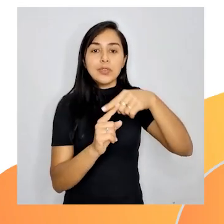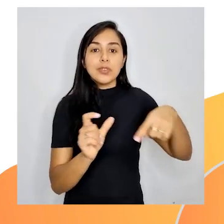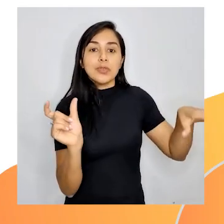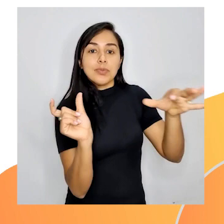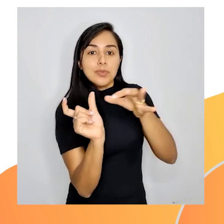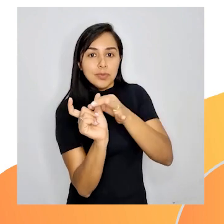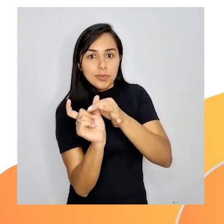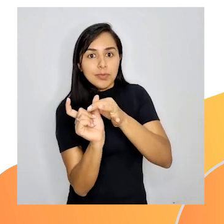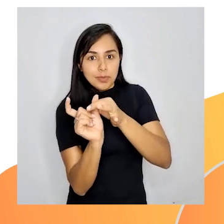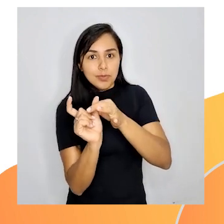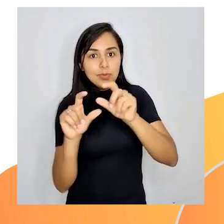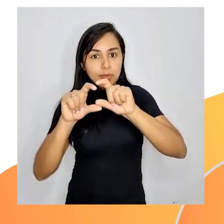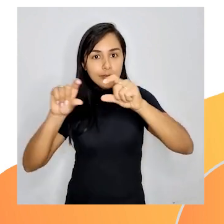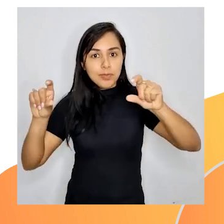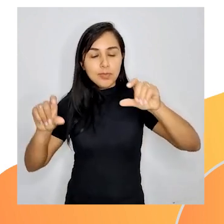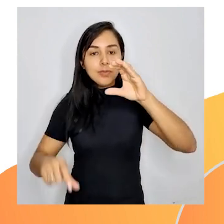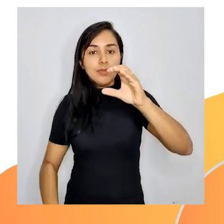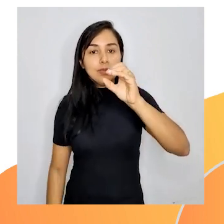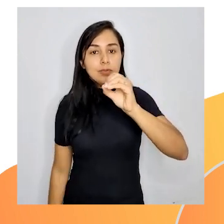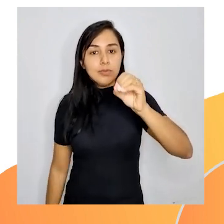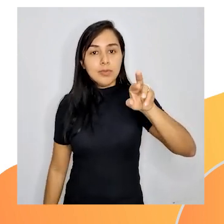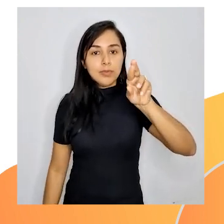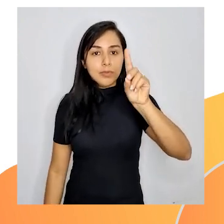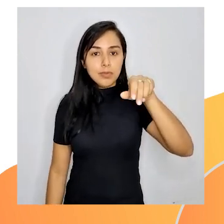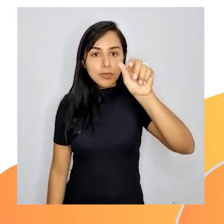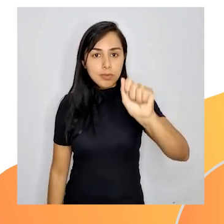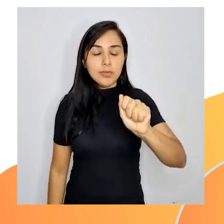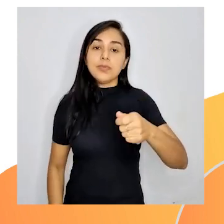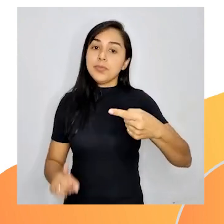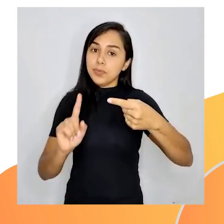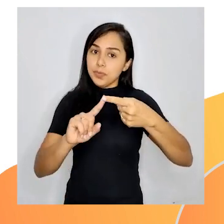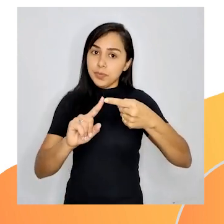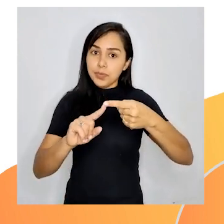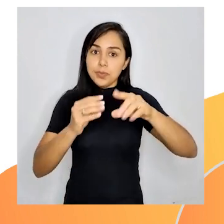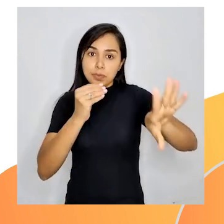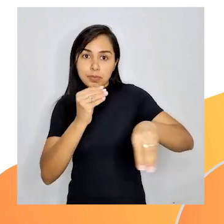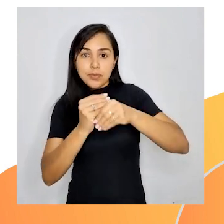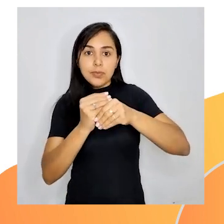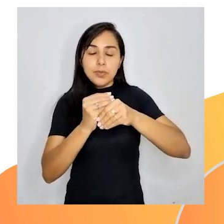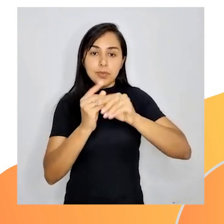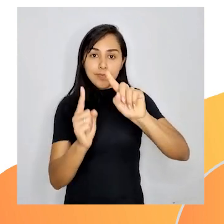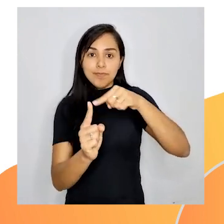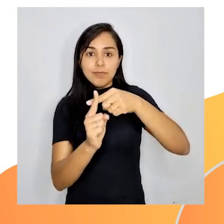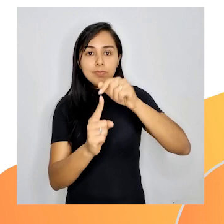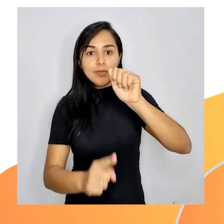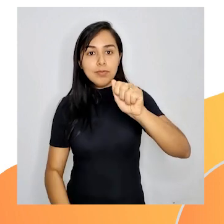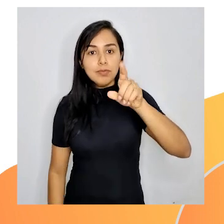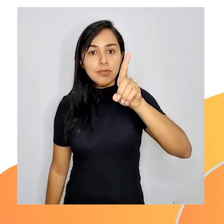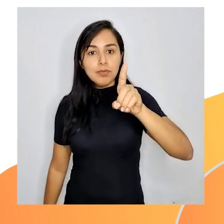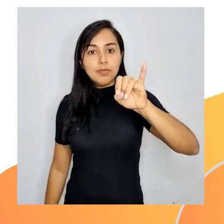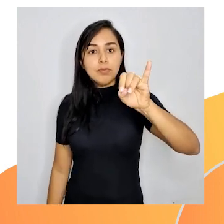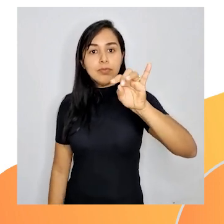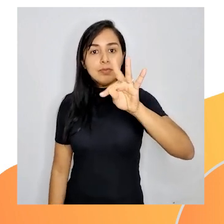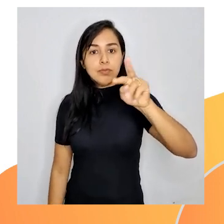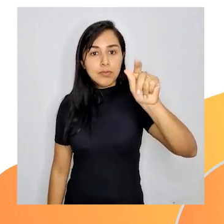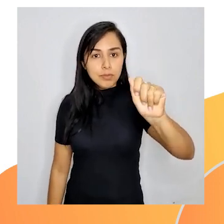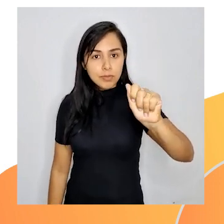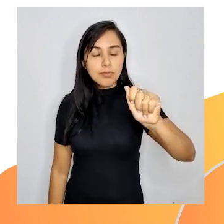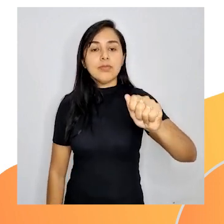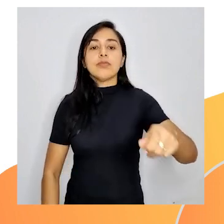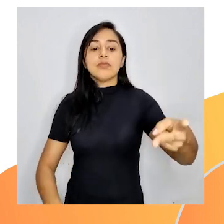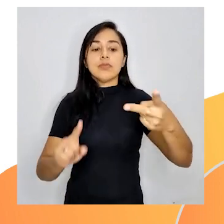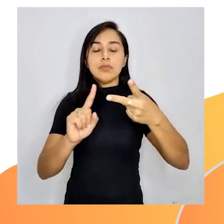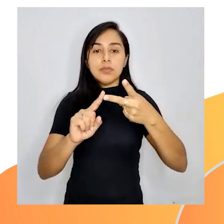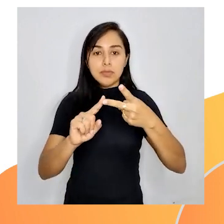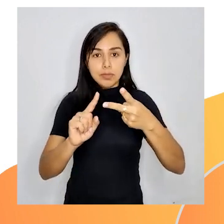temos. Nós temos a conjunção coordenada aditiva, que imprime uma ideia de acréscimo ou adição. Nós